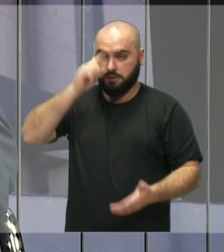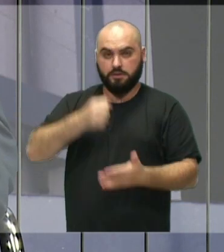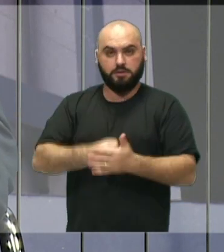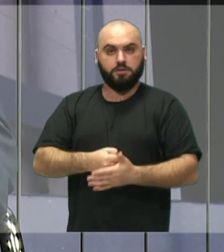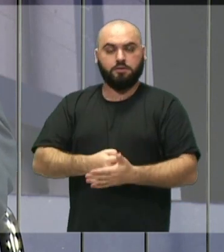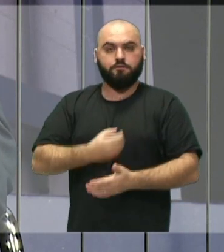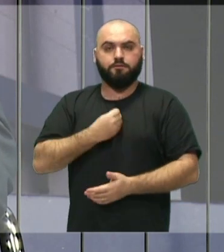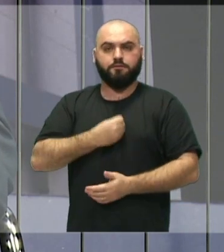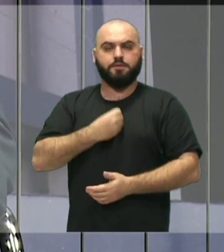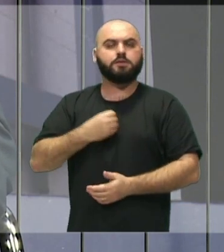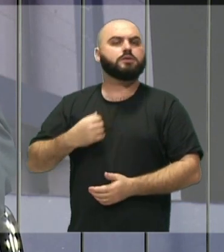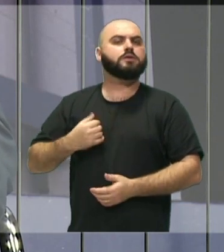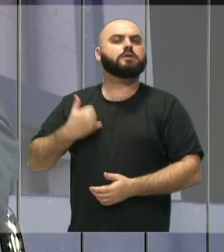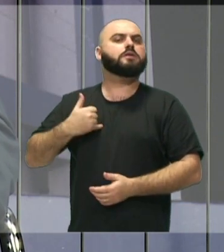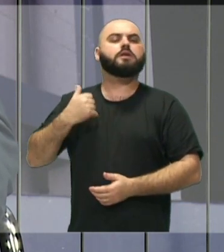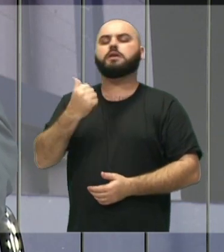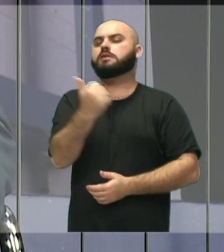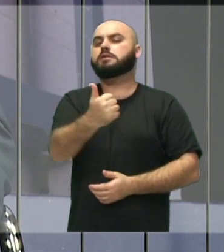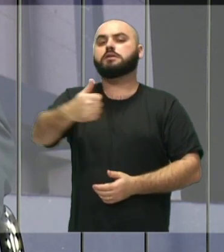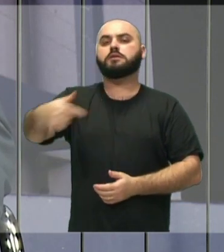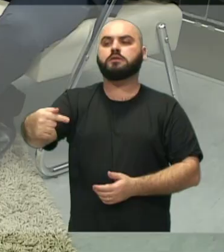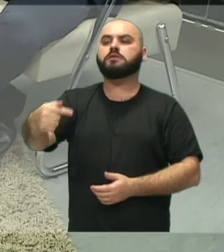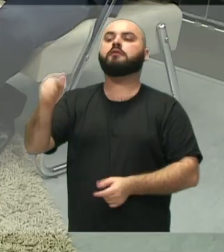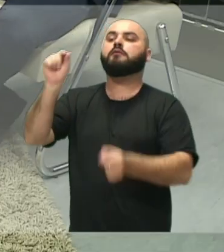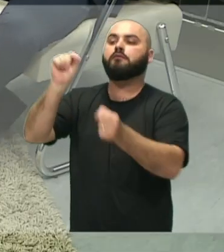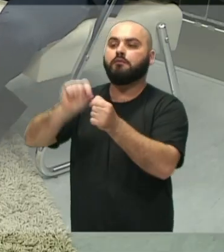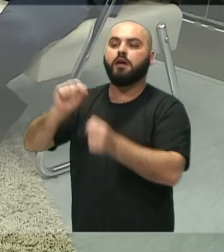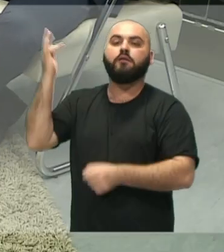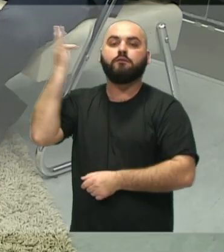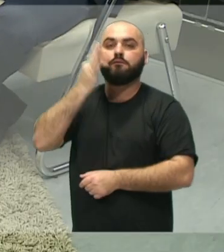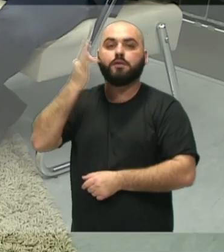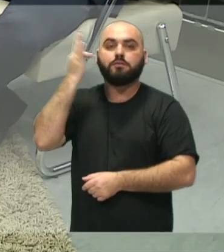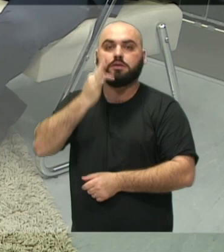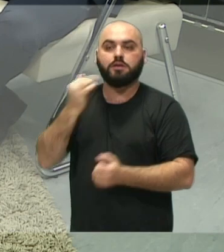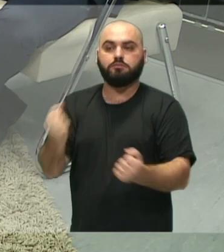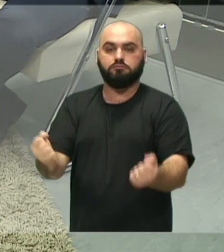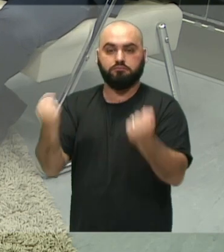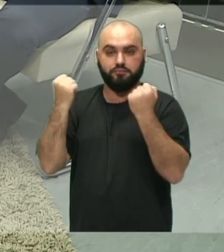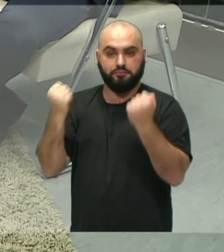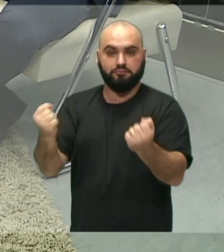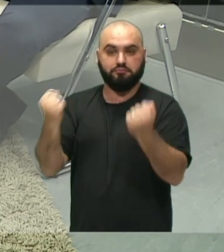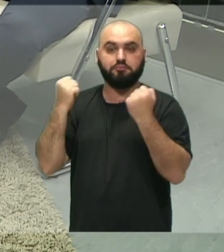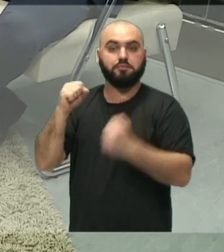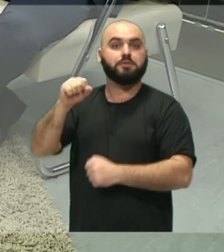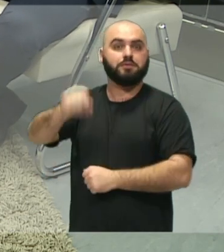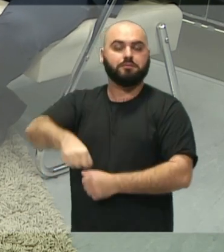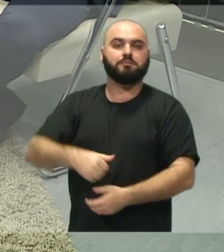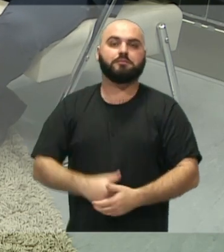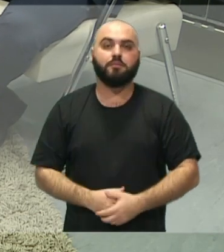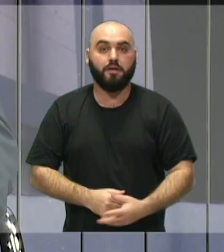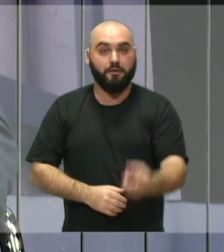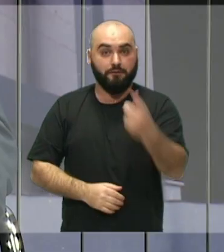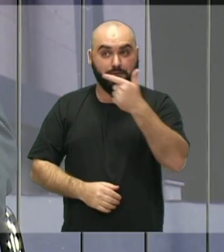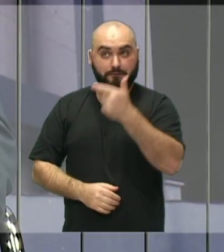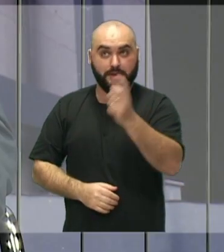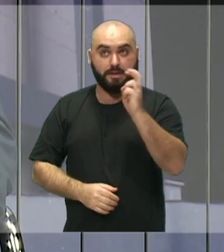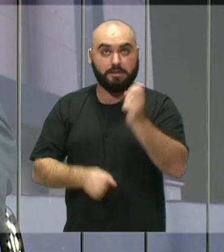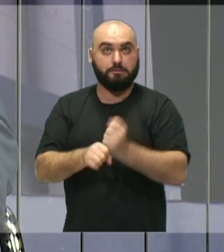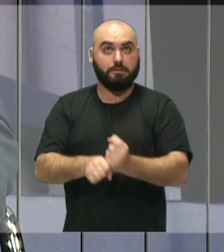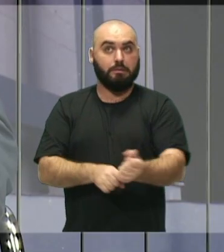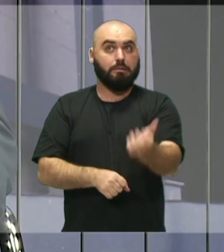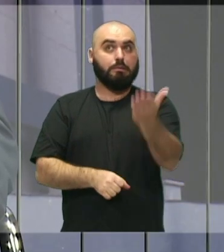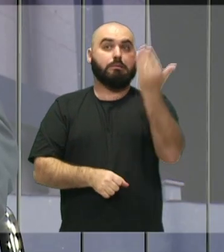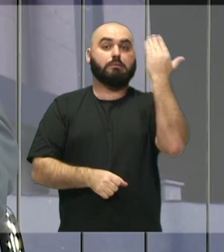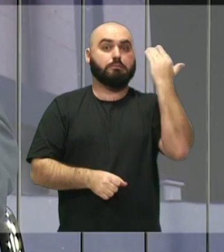meus 17 anos, de fazer a faculdade de Educação Física, isso há 25 anos atrás. Na época, inclusive, nossa, é